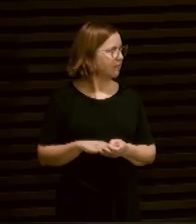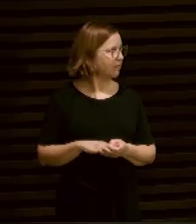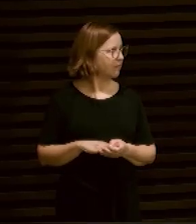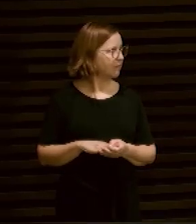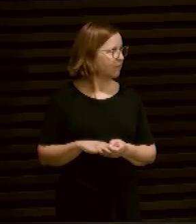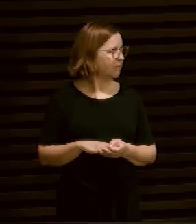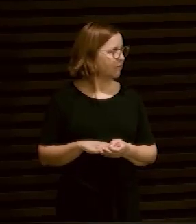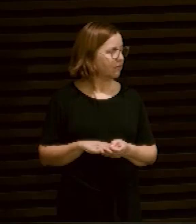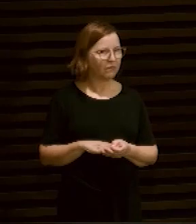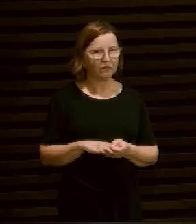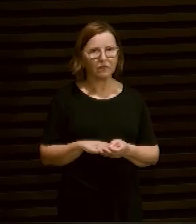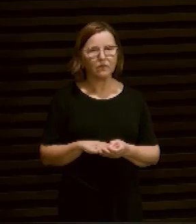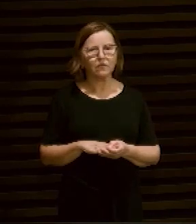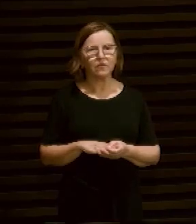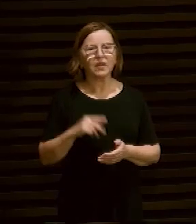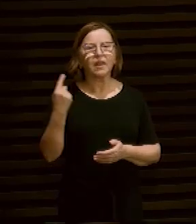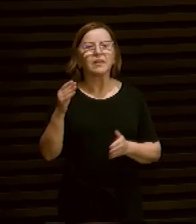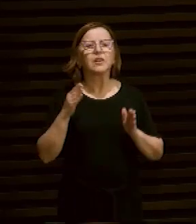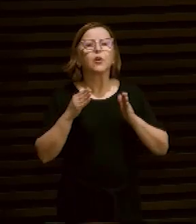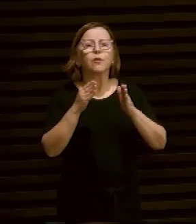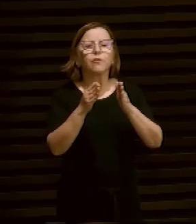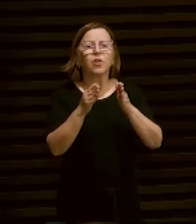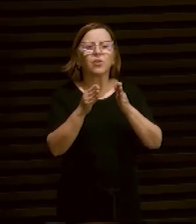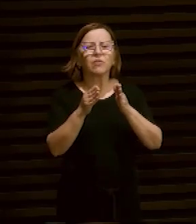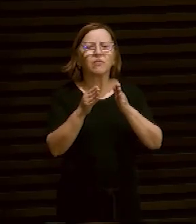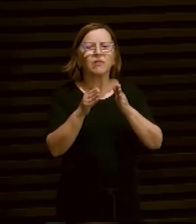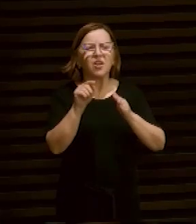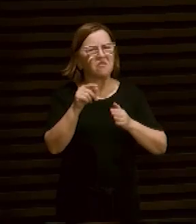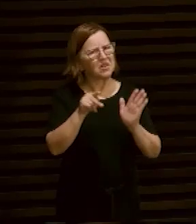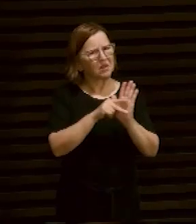Qual é o seu foco? É você?